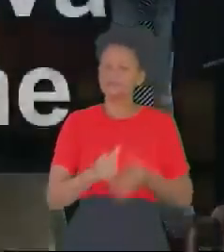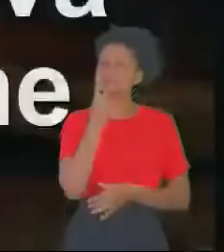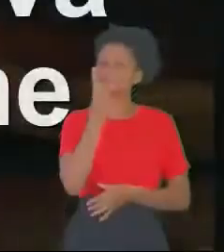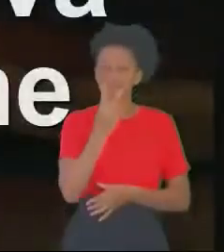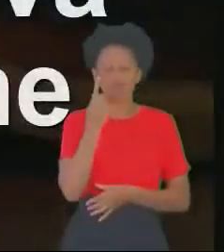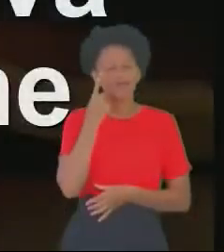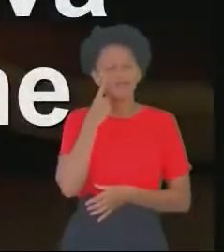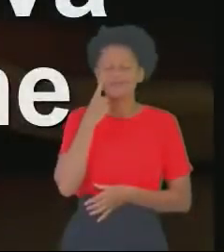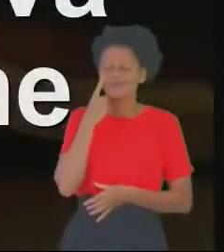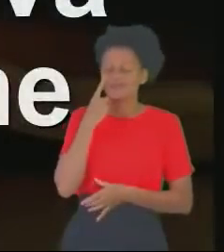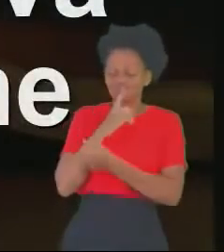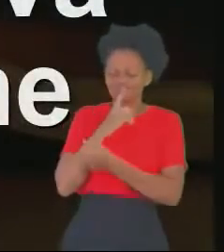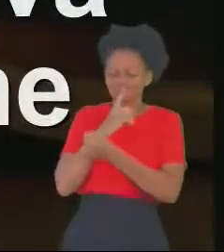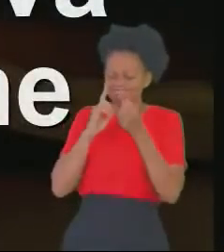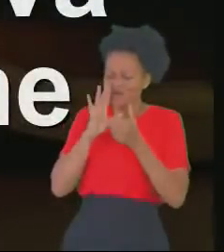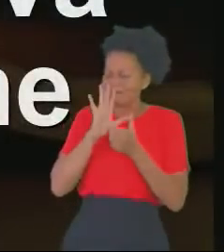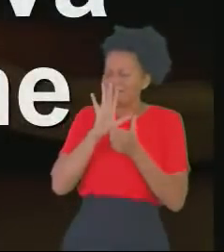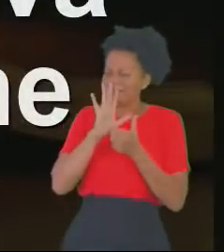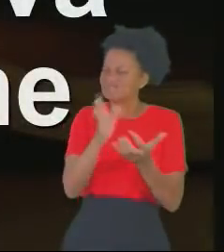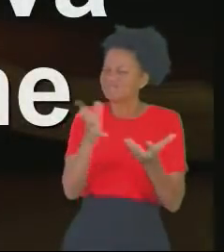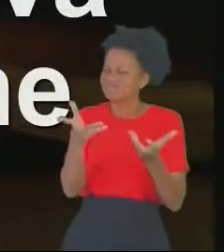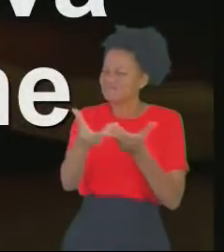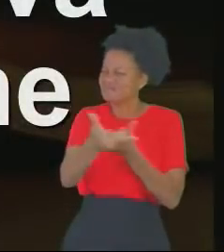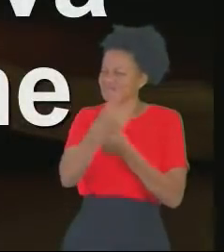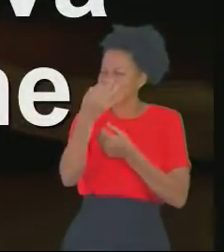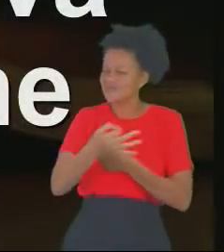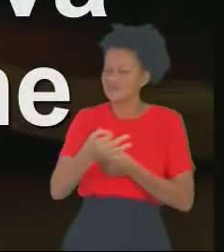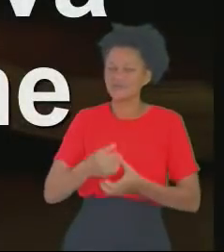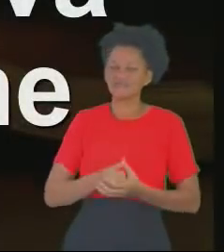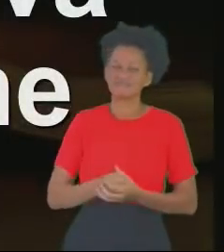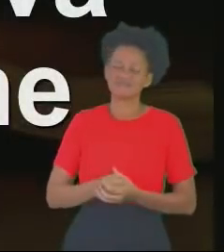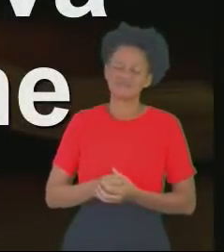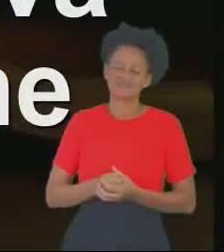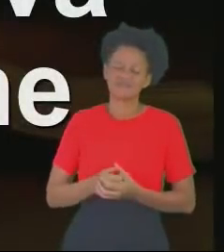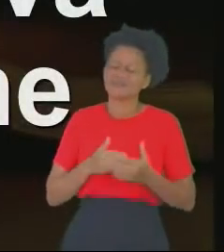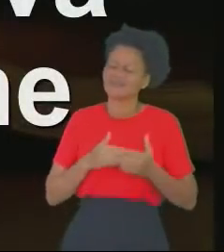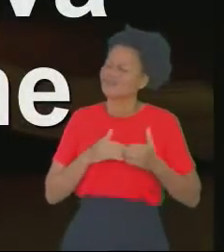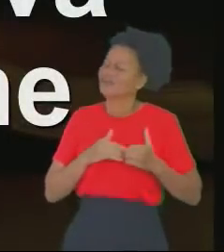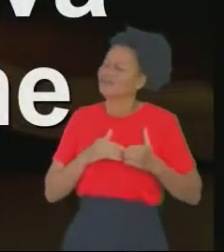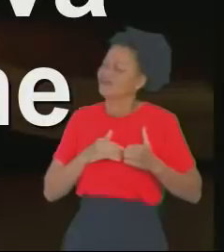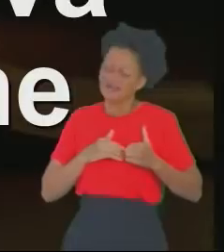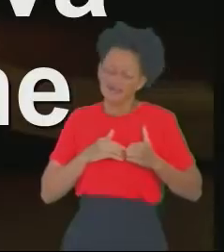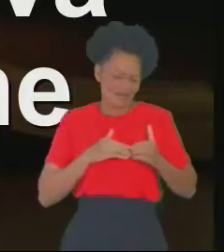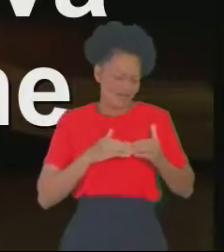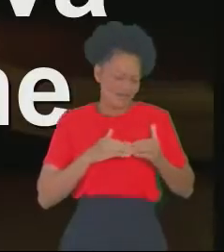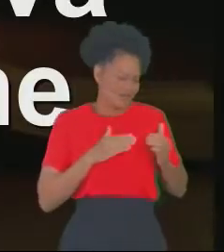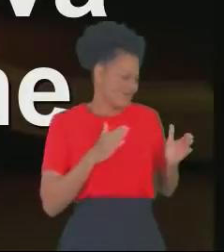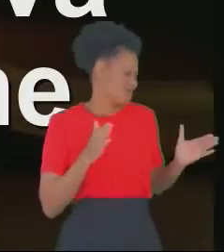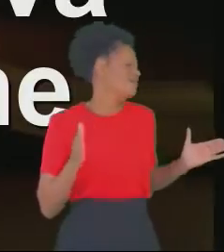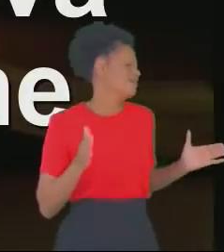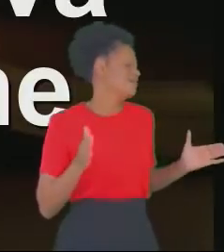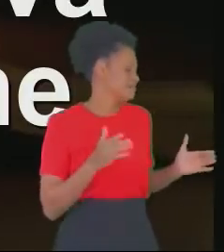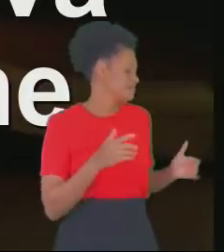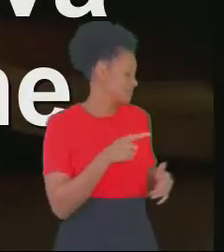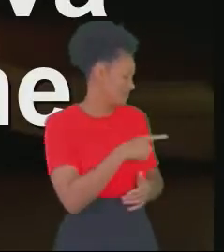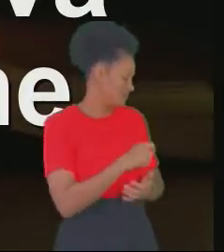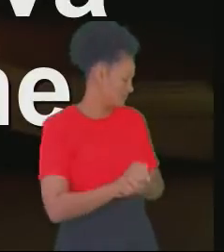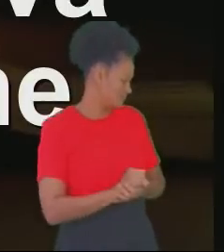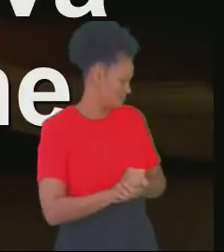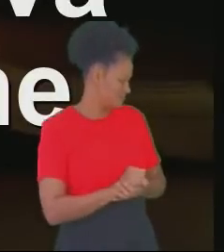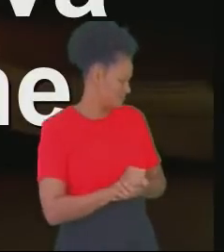que revelação tremenda. Glória a Deus. Abre-me. Irmã minha, amiga